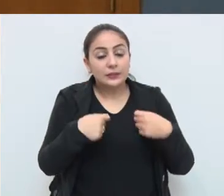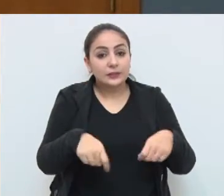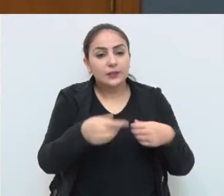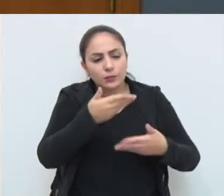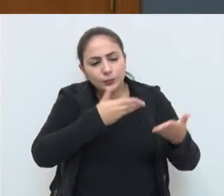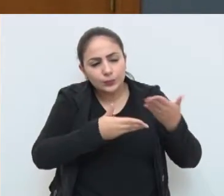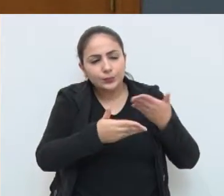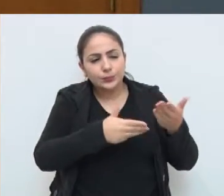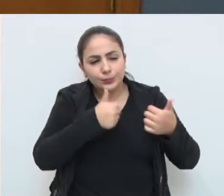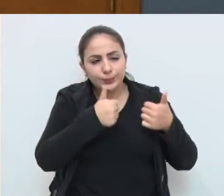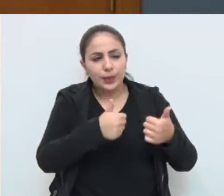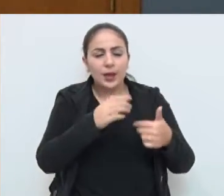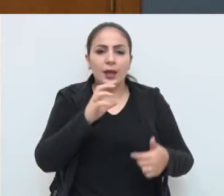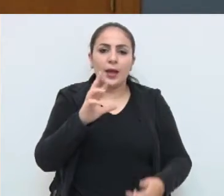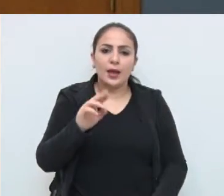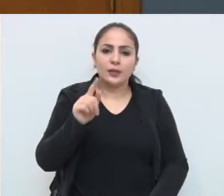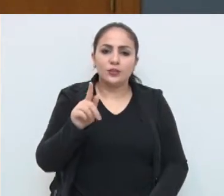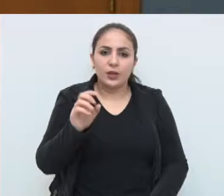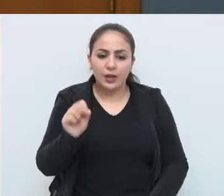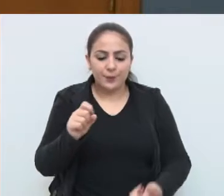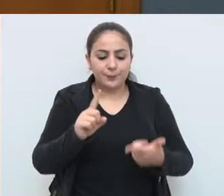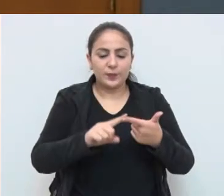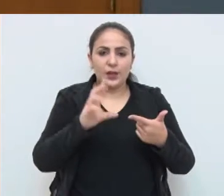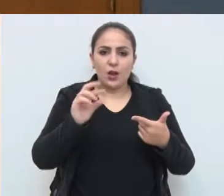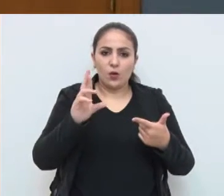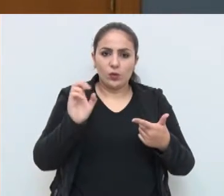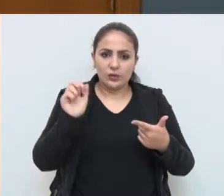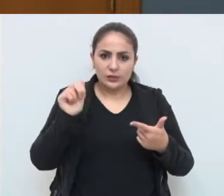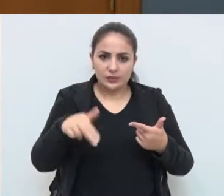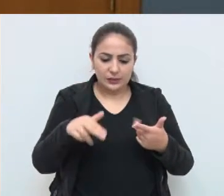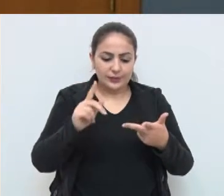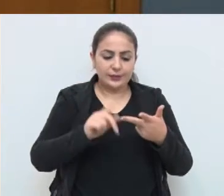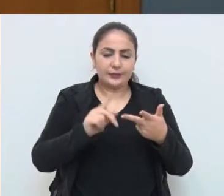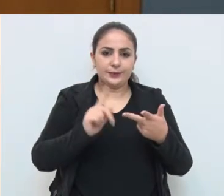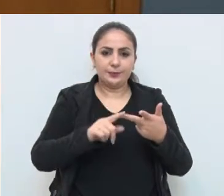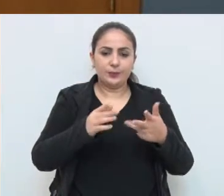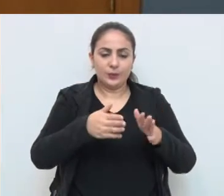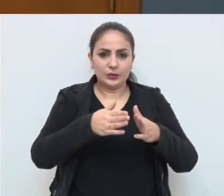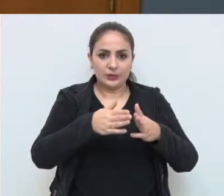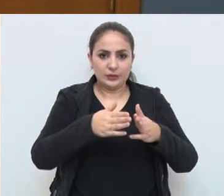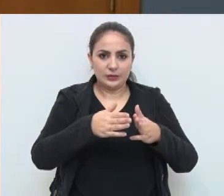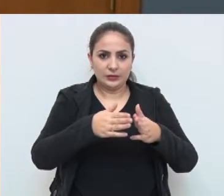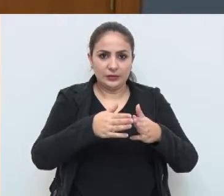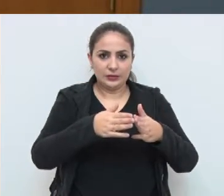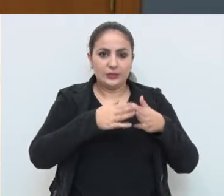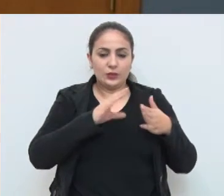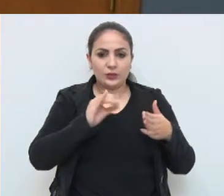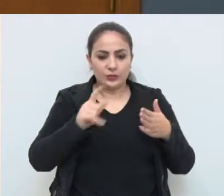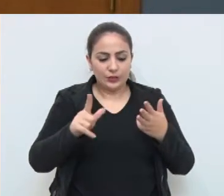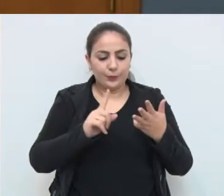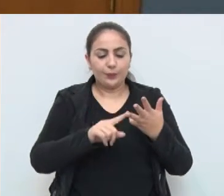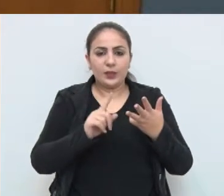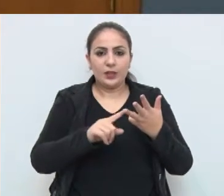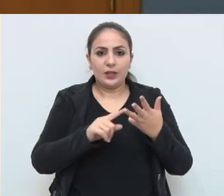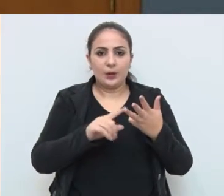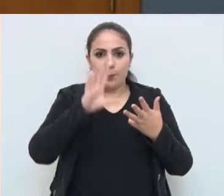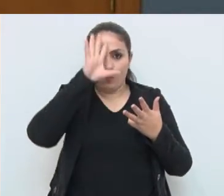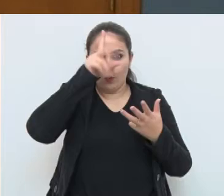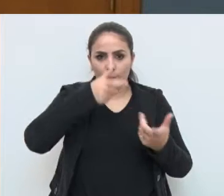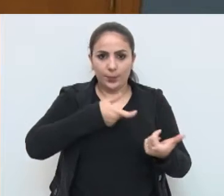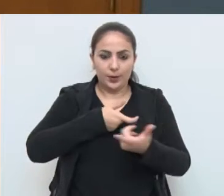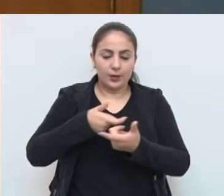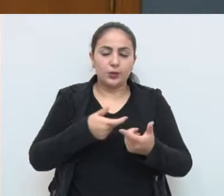todos esses órgãos, RGE, Corsã, Defesa Civil Estadual, Corpo de Bombeiros, porque a